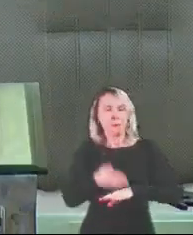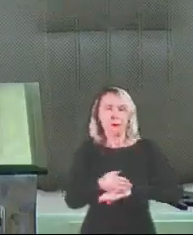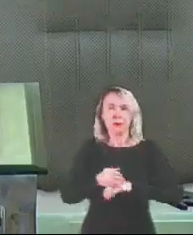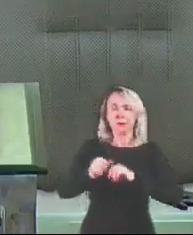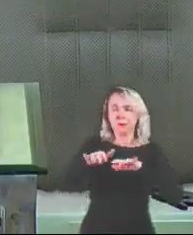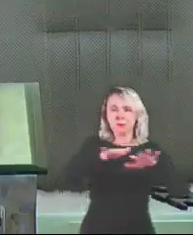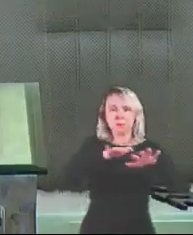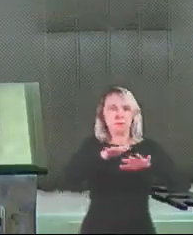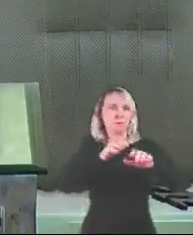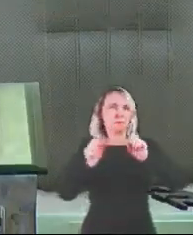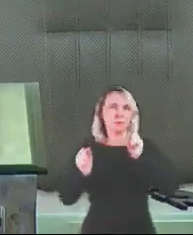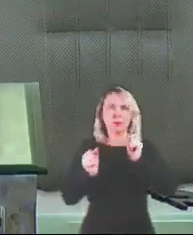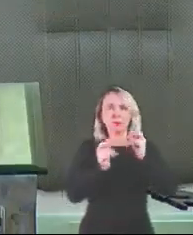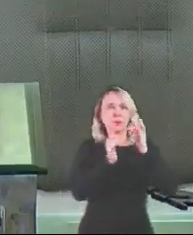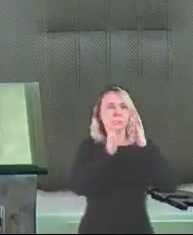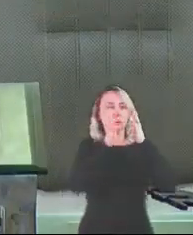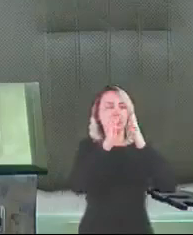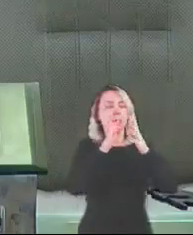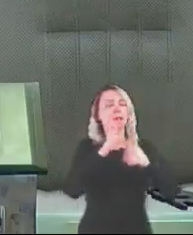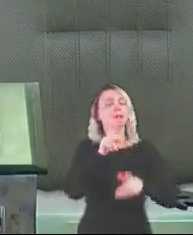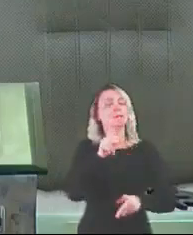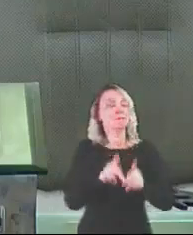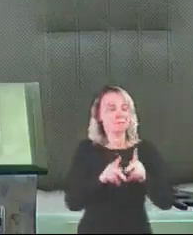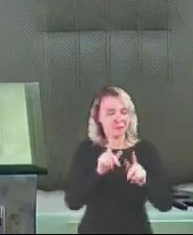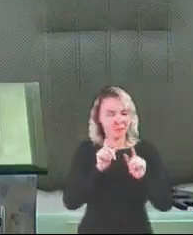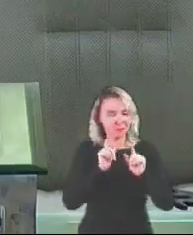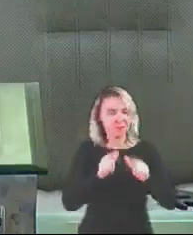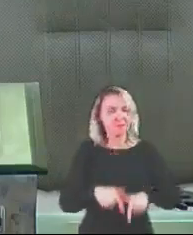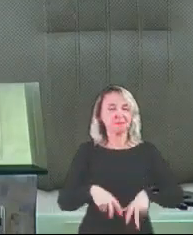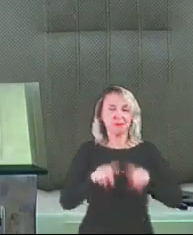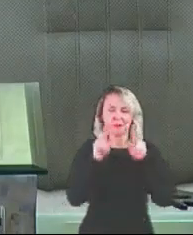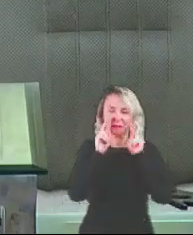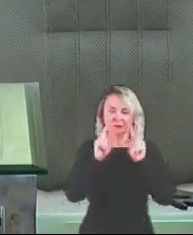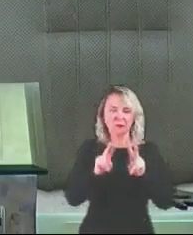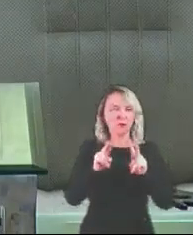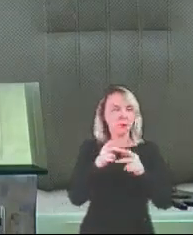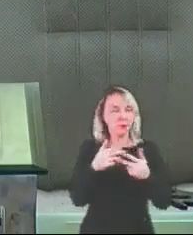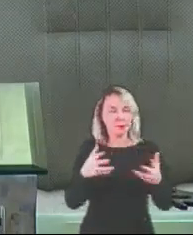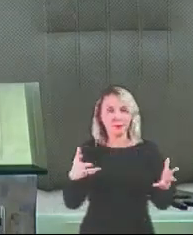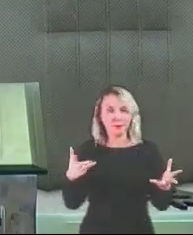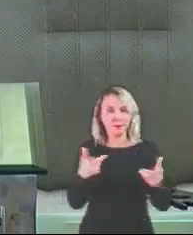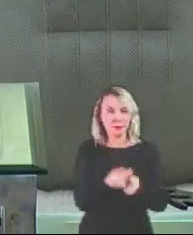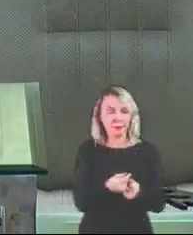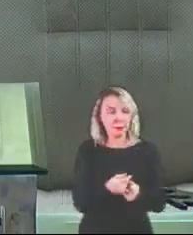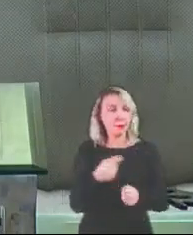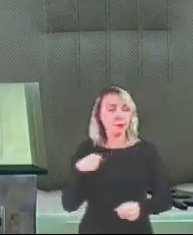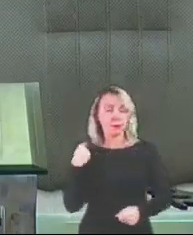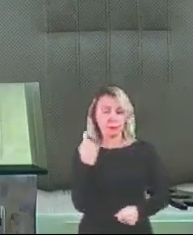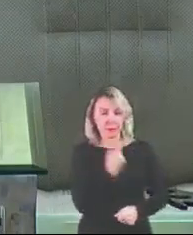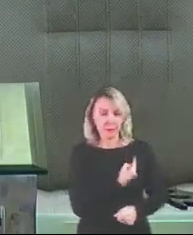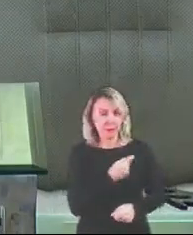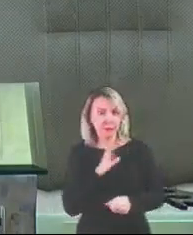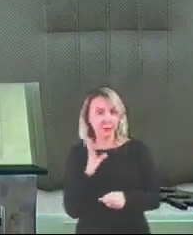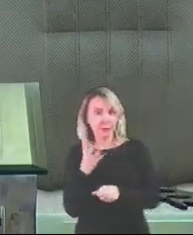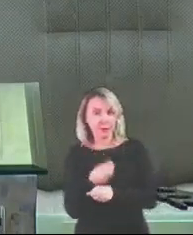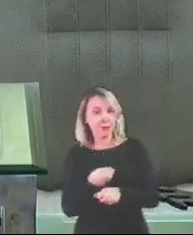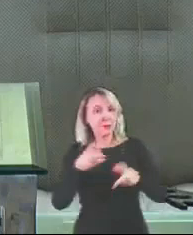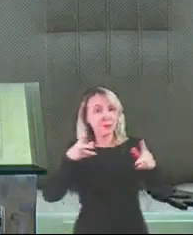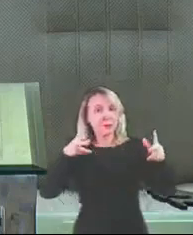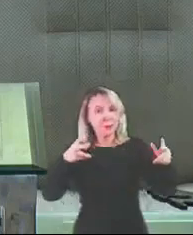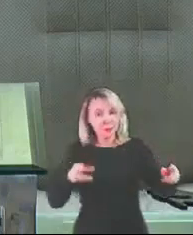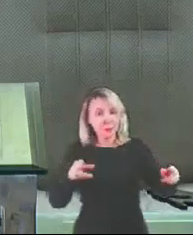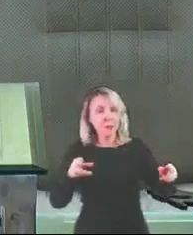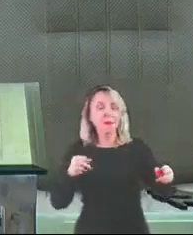viu coisa que ninguém nunca viu, e nós somos privilegiados porque nós temos visto coisa que ninguém nunca viu, ninguém